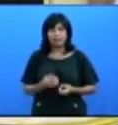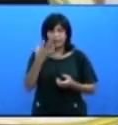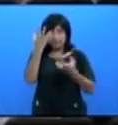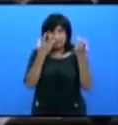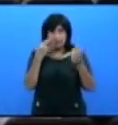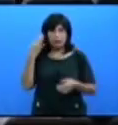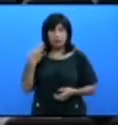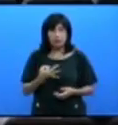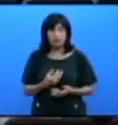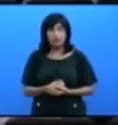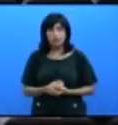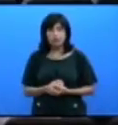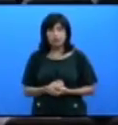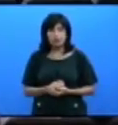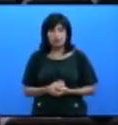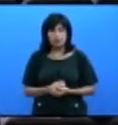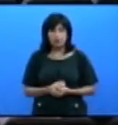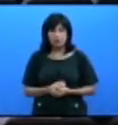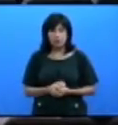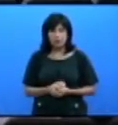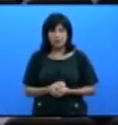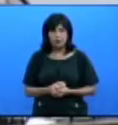apreciação.